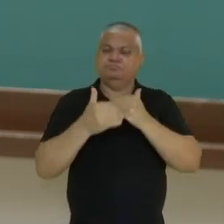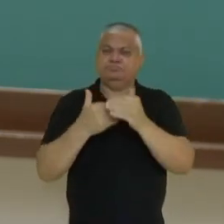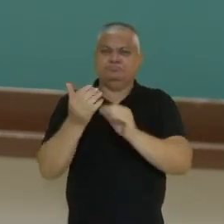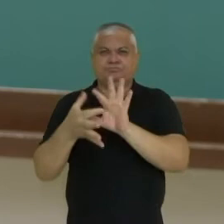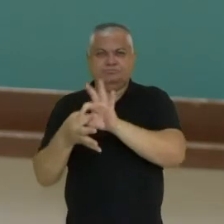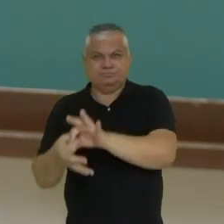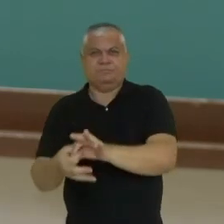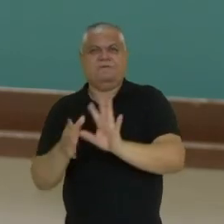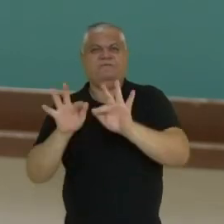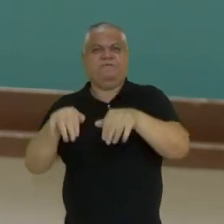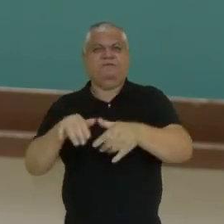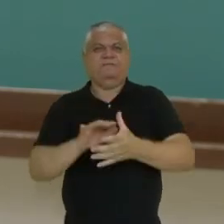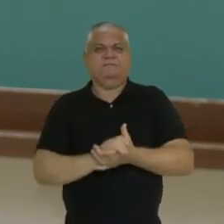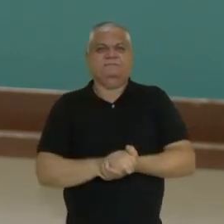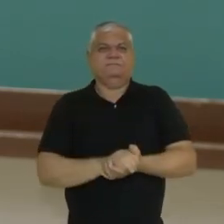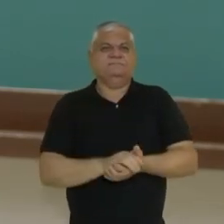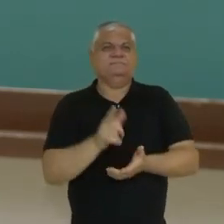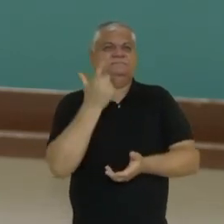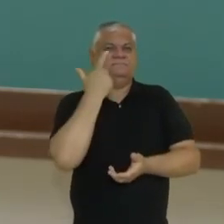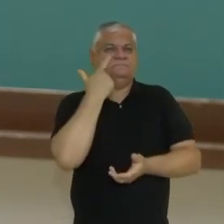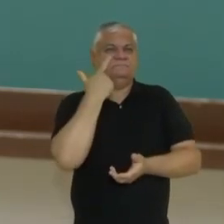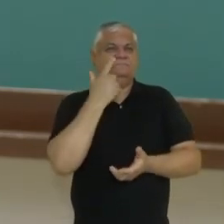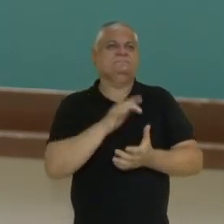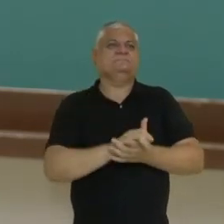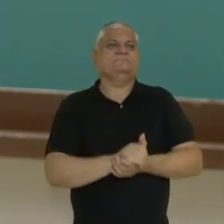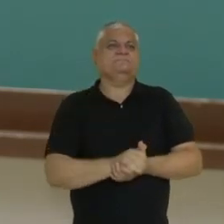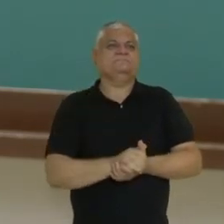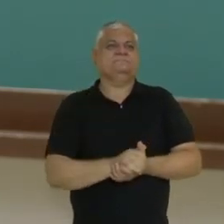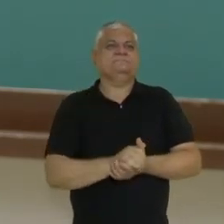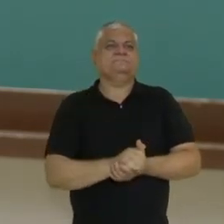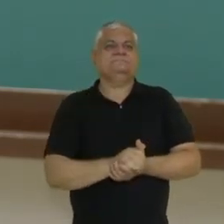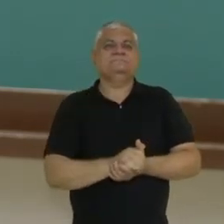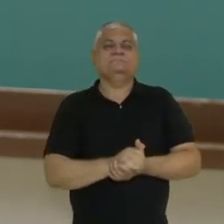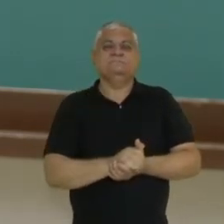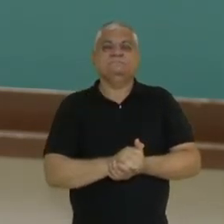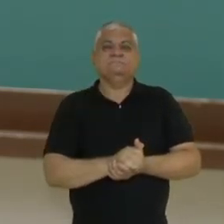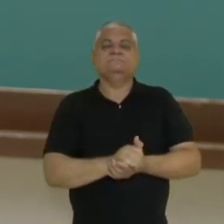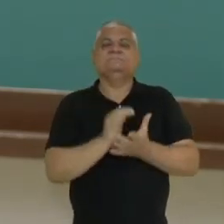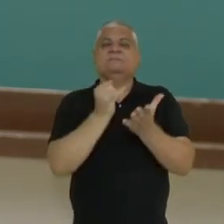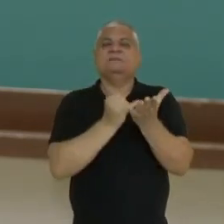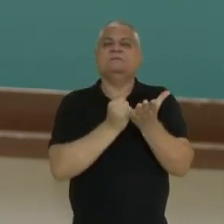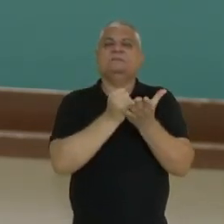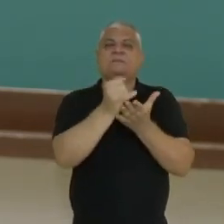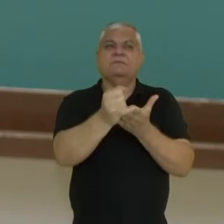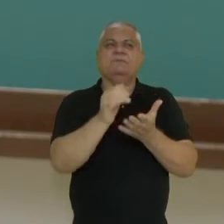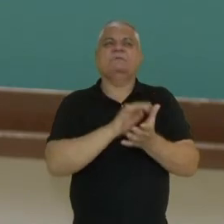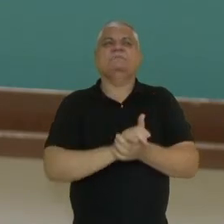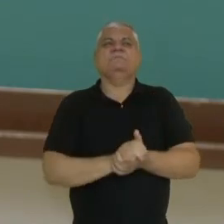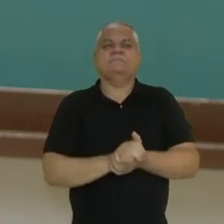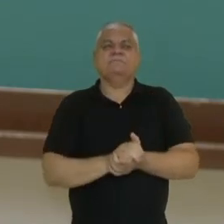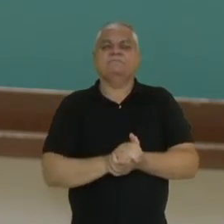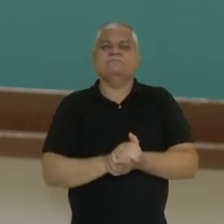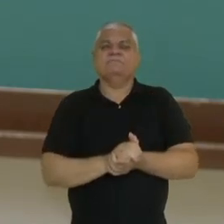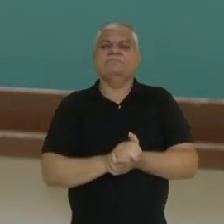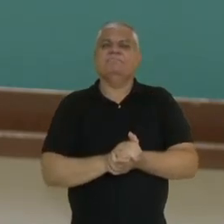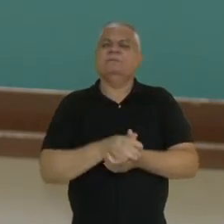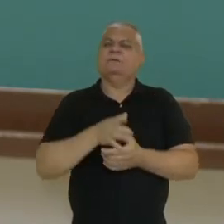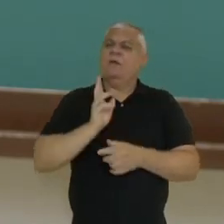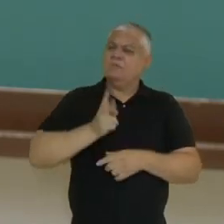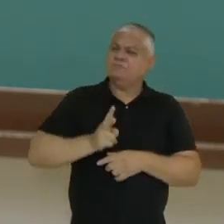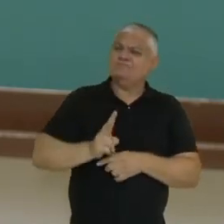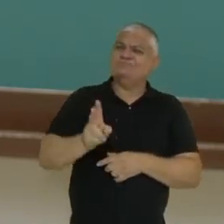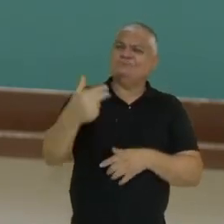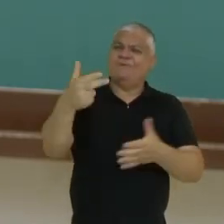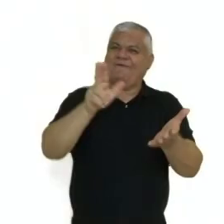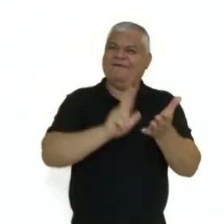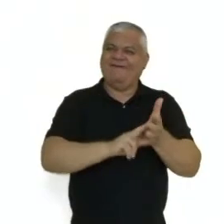que confere? Vem comigo analisar aqui direitinho no texto. Introdução. Ainda no belíssimo cartão que